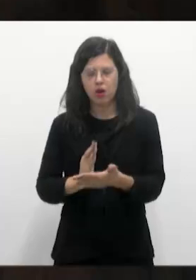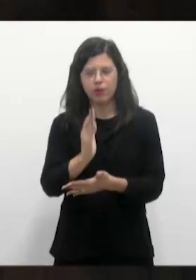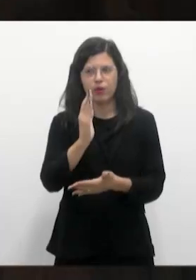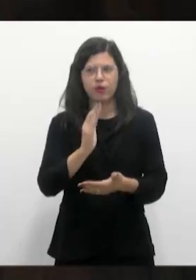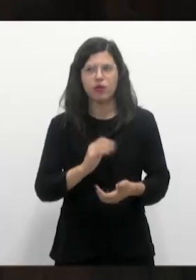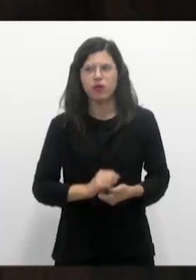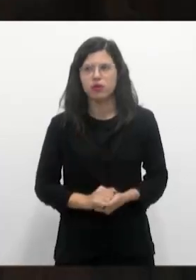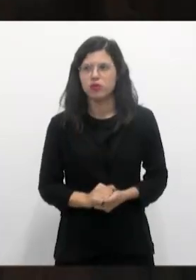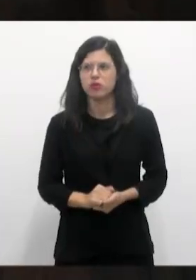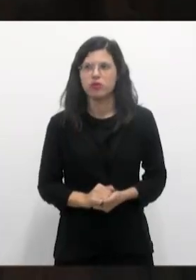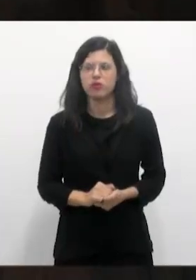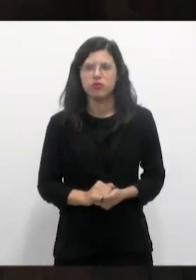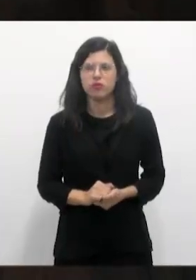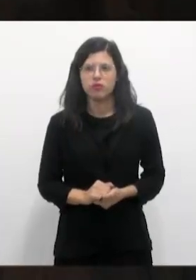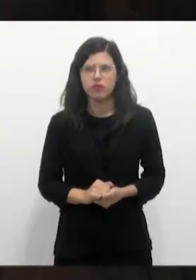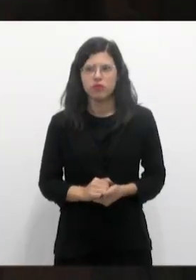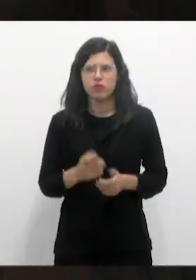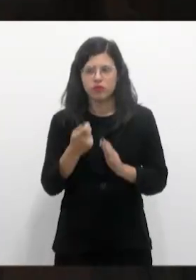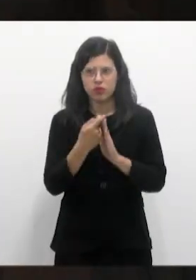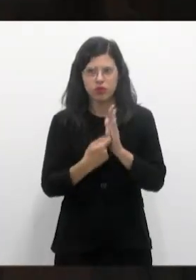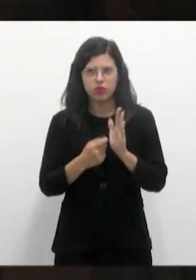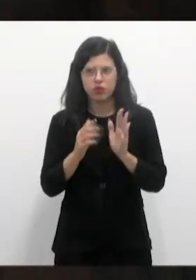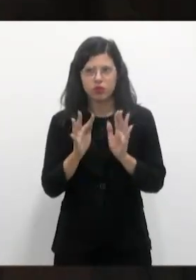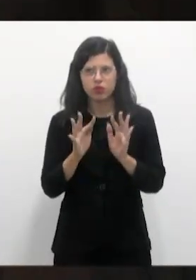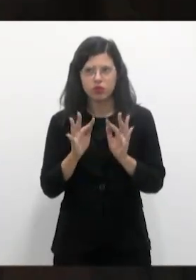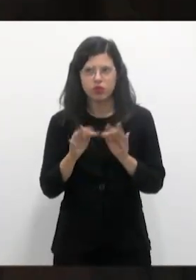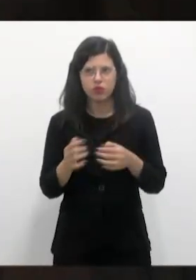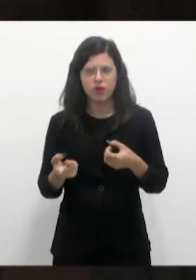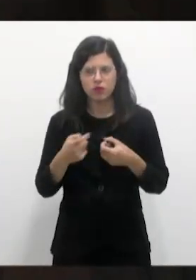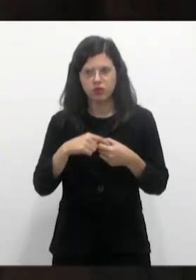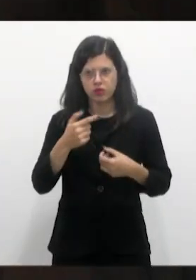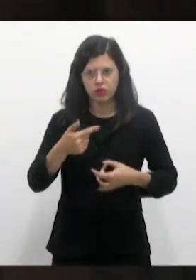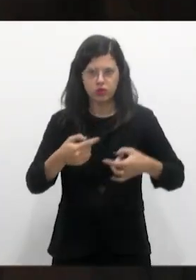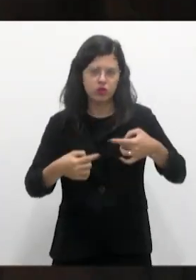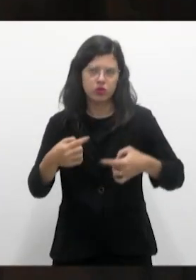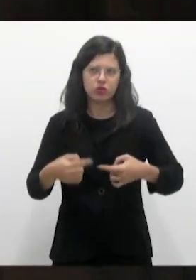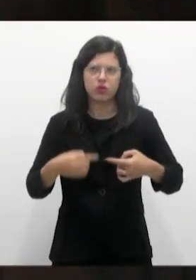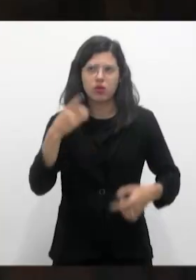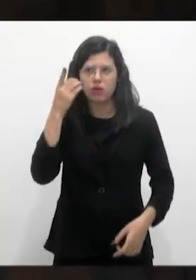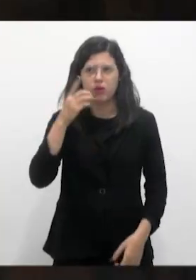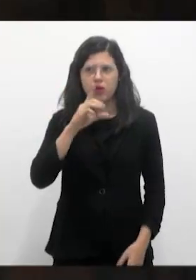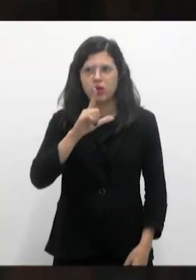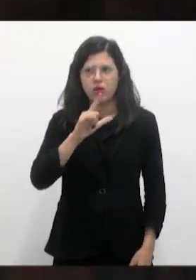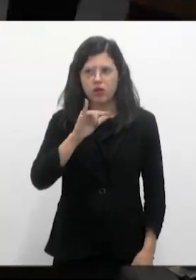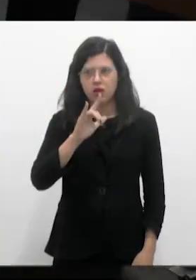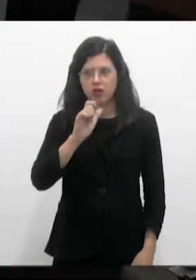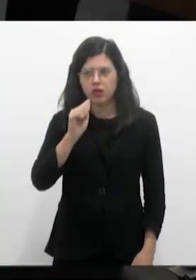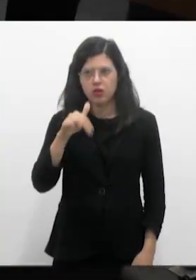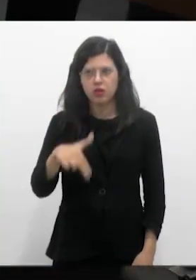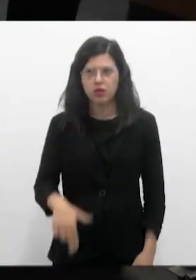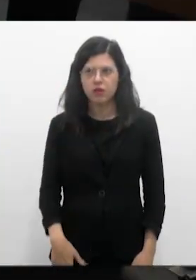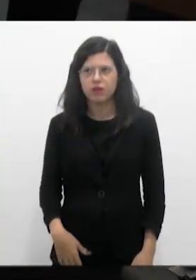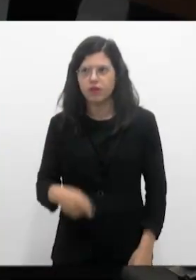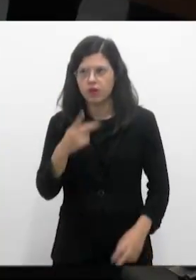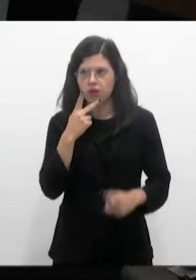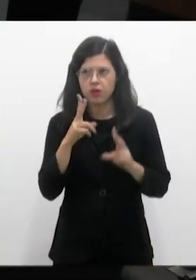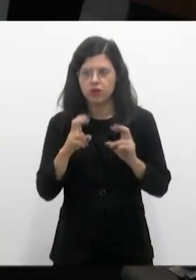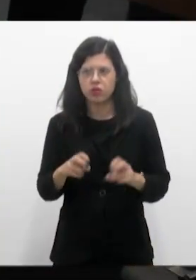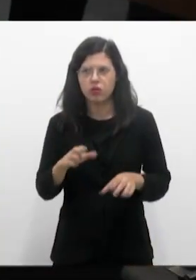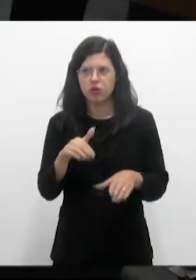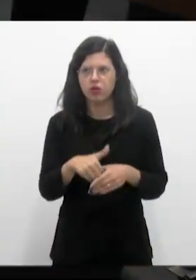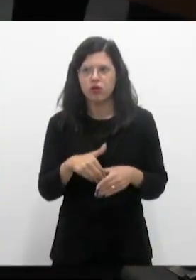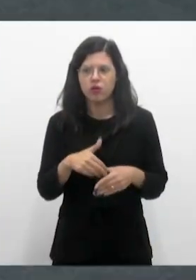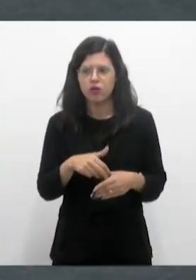estão. Aprovado a redação do vencido para a segunda discussão. Deputada Lília. Declaração de voto, presidente.